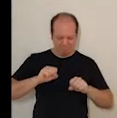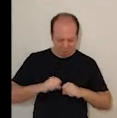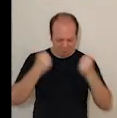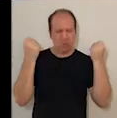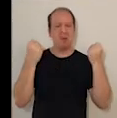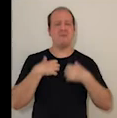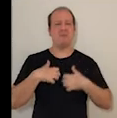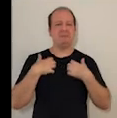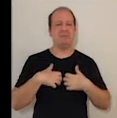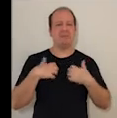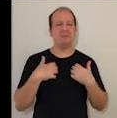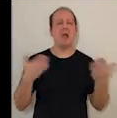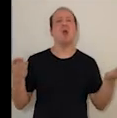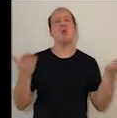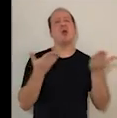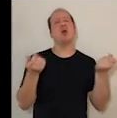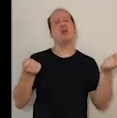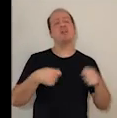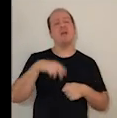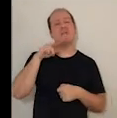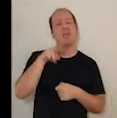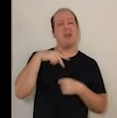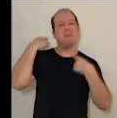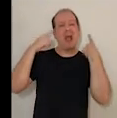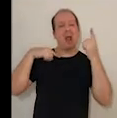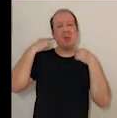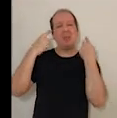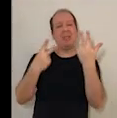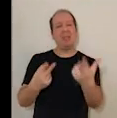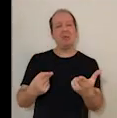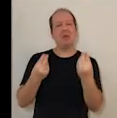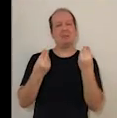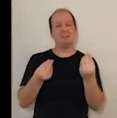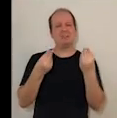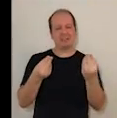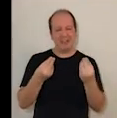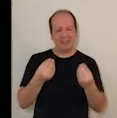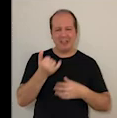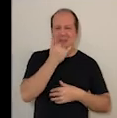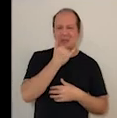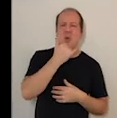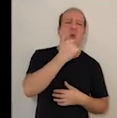agora? Onde já se viu maluco igual a esse mal saiu da água e toma brincar com fogo de novo?